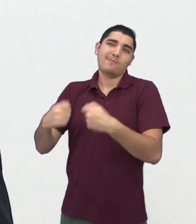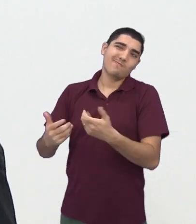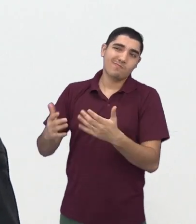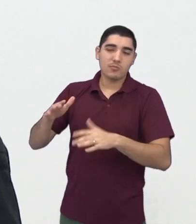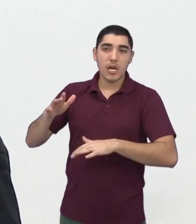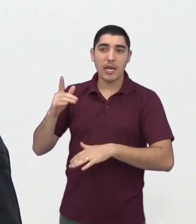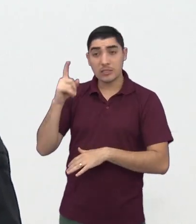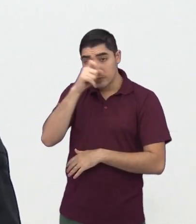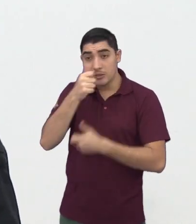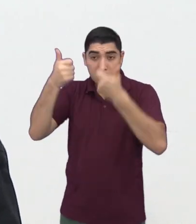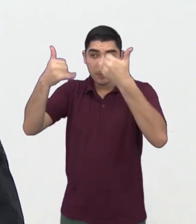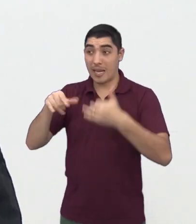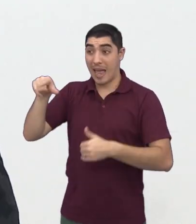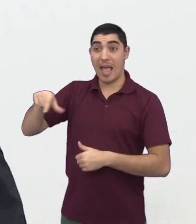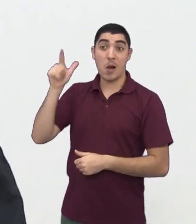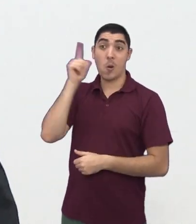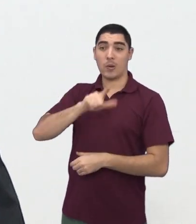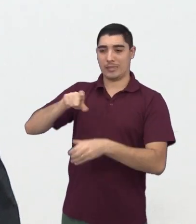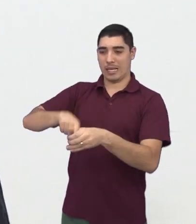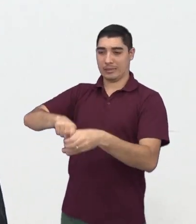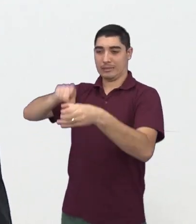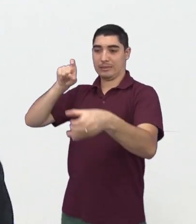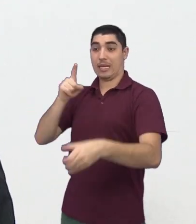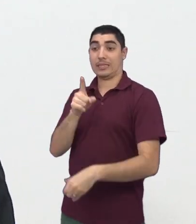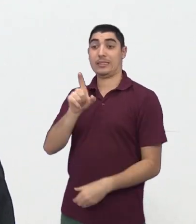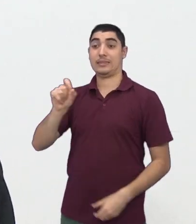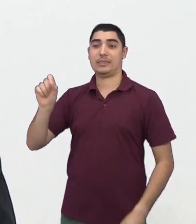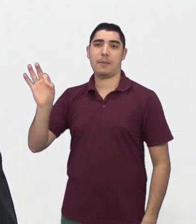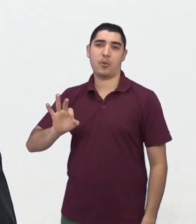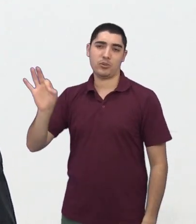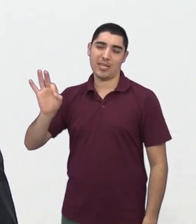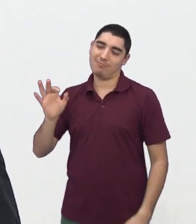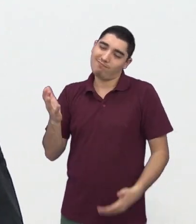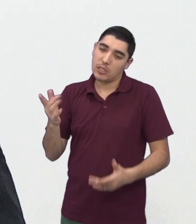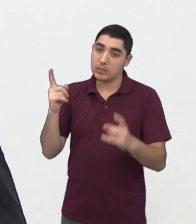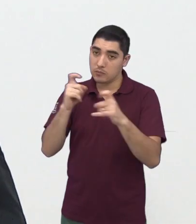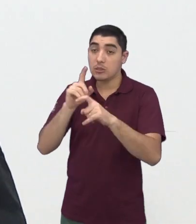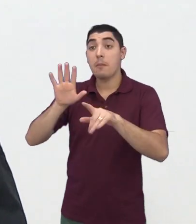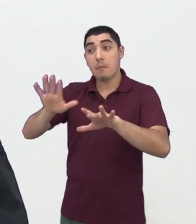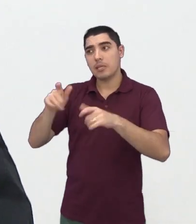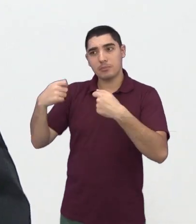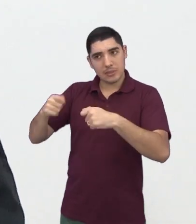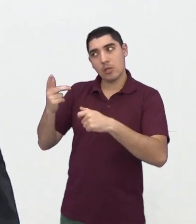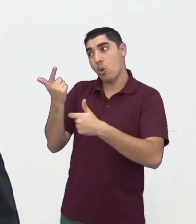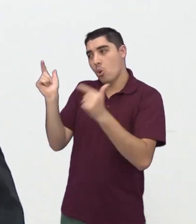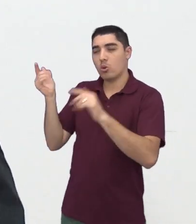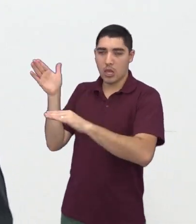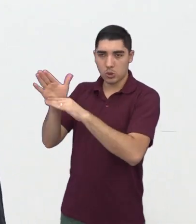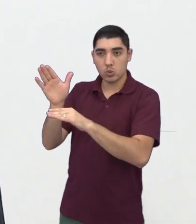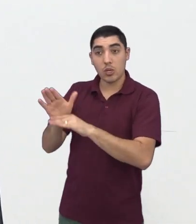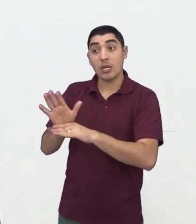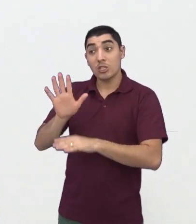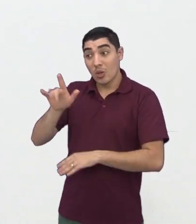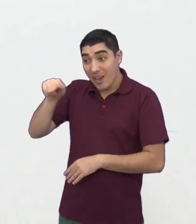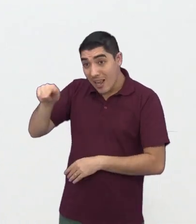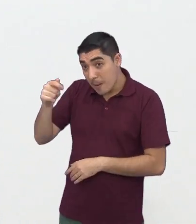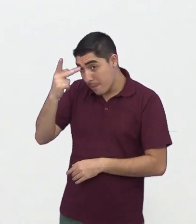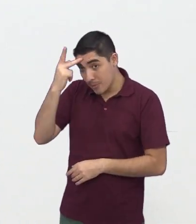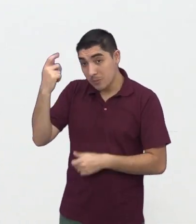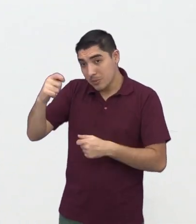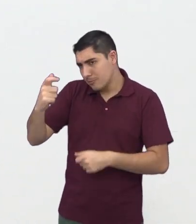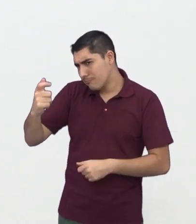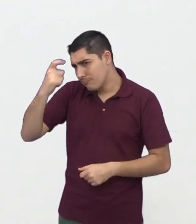independente, porque acho que sempre uma ajuda é importante. Mas a pessoa tem que ter em mente que esse corpo nosso,